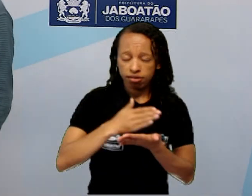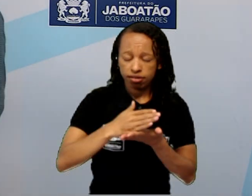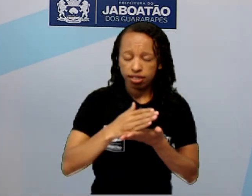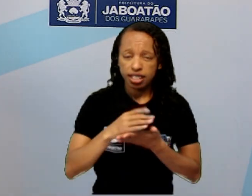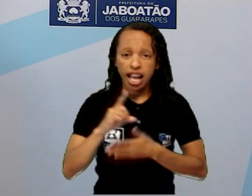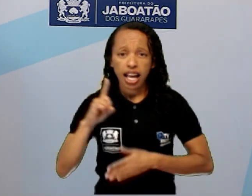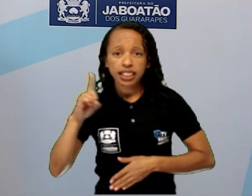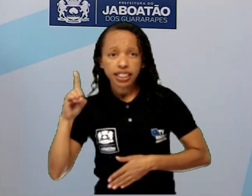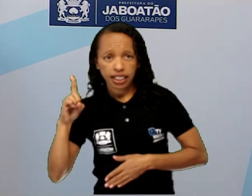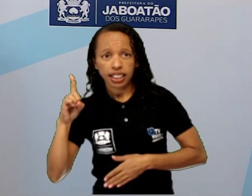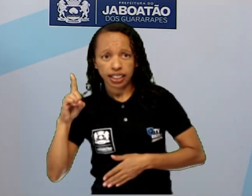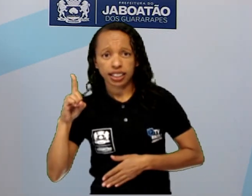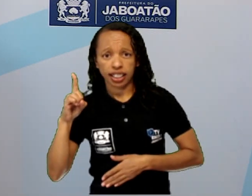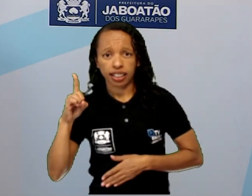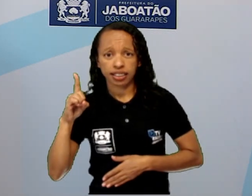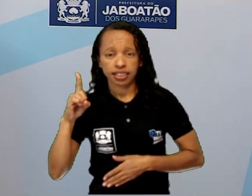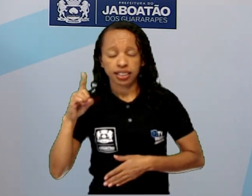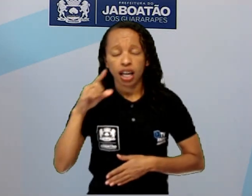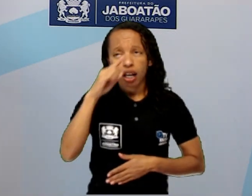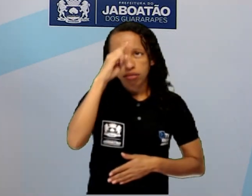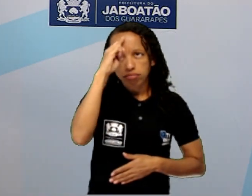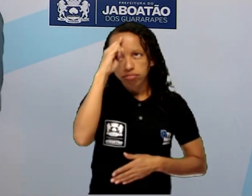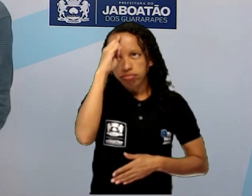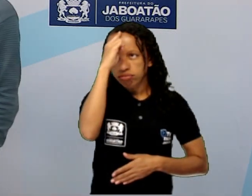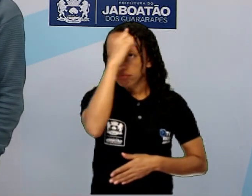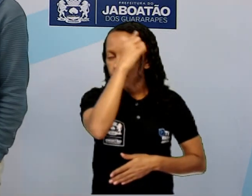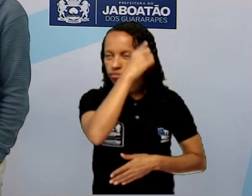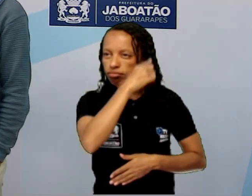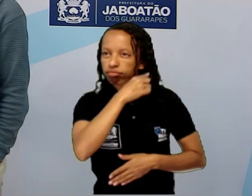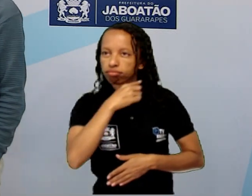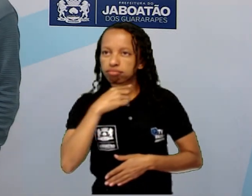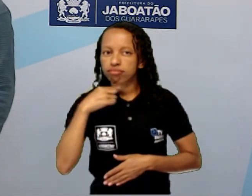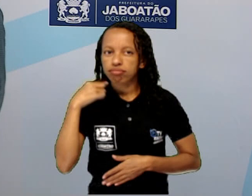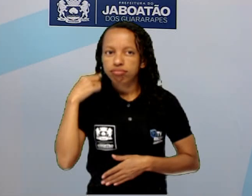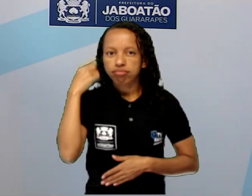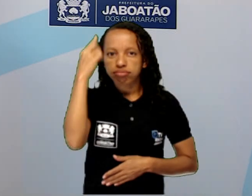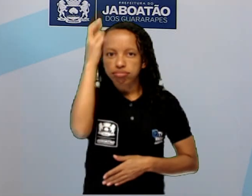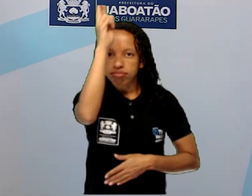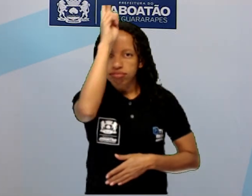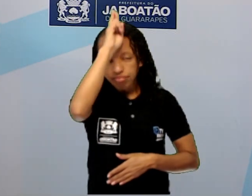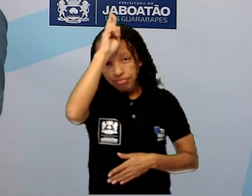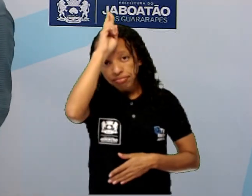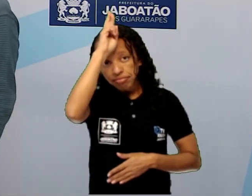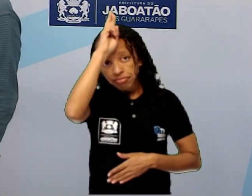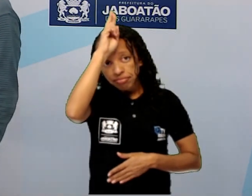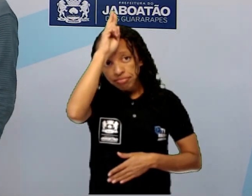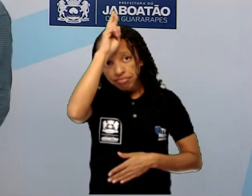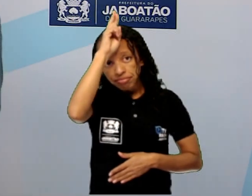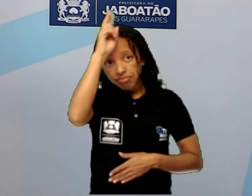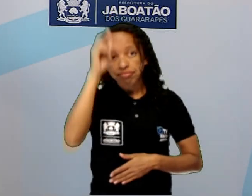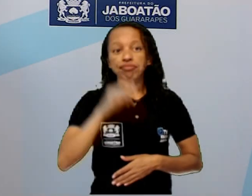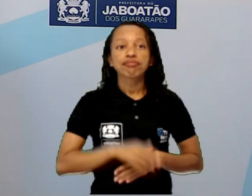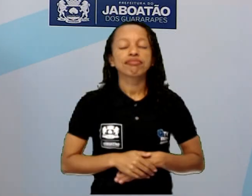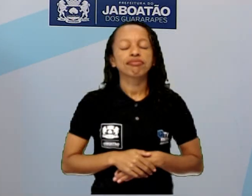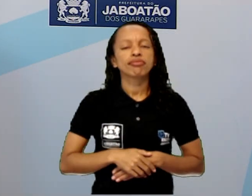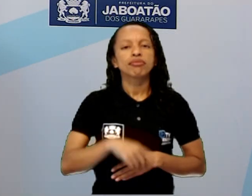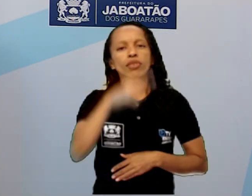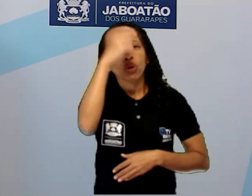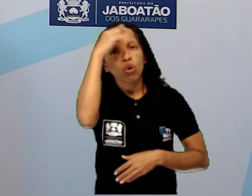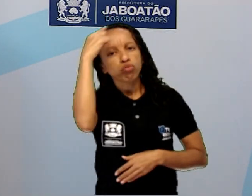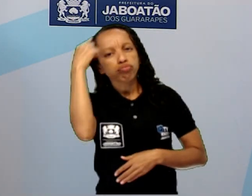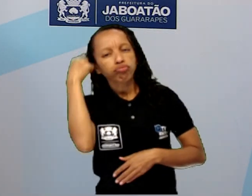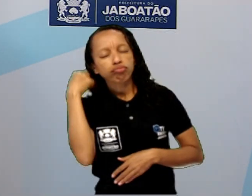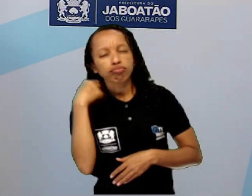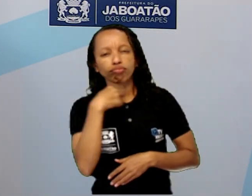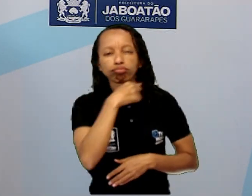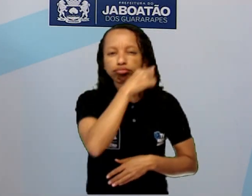de meio-dia de 12 a 12, ele fecha meio-dia. Se ele continuar girando, ele vai fechar o